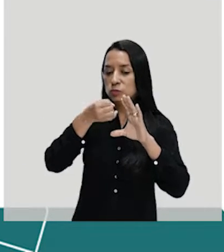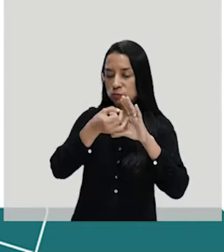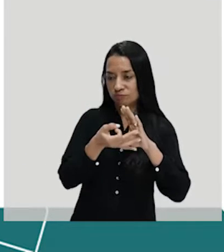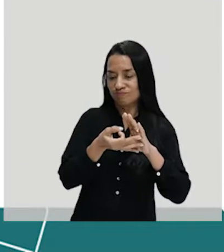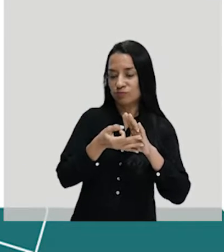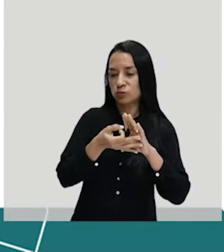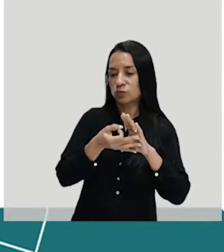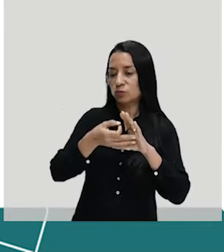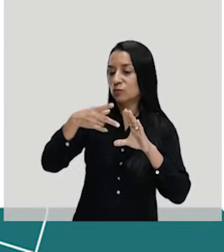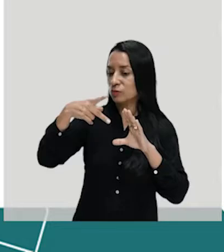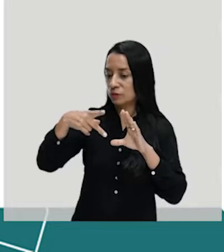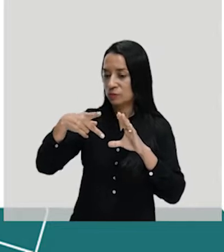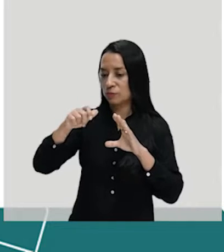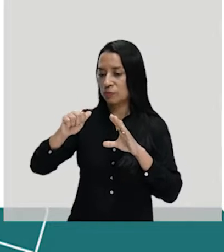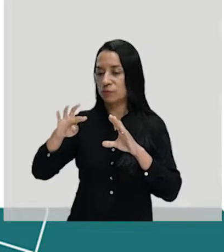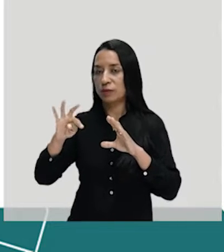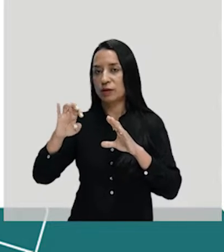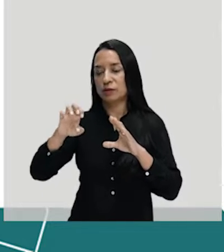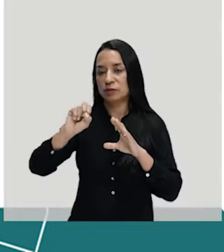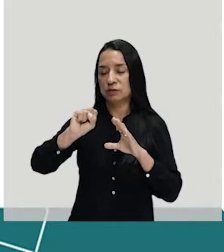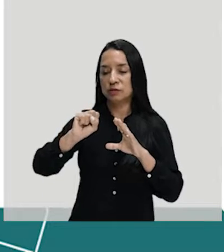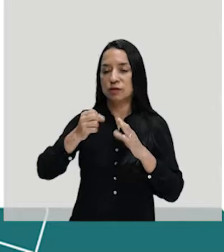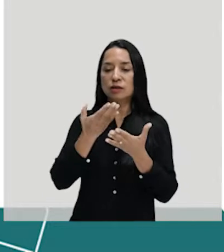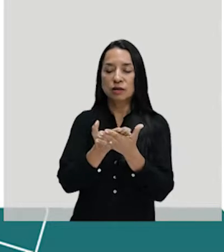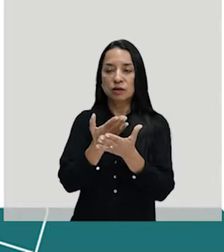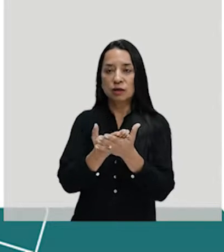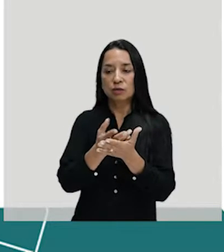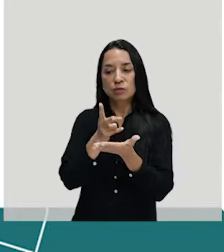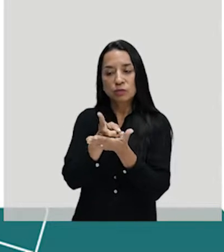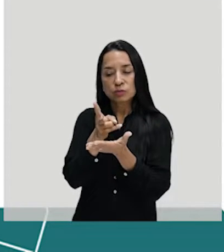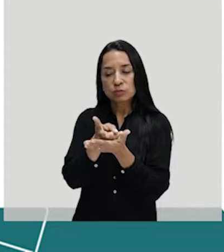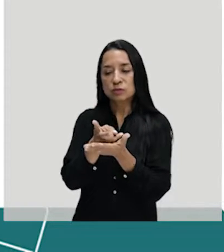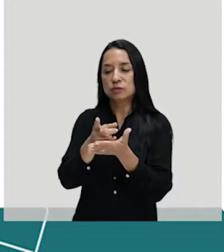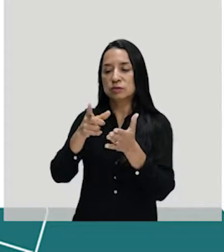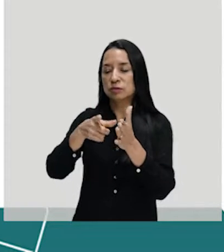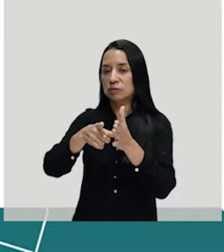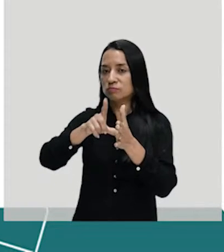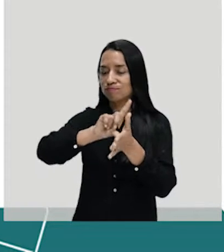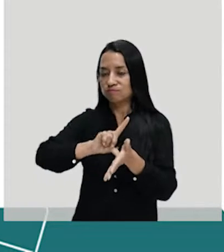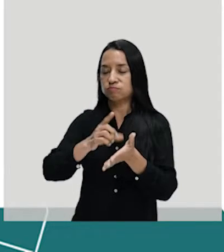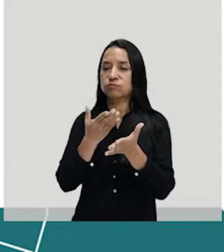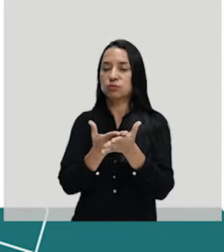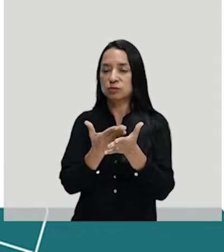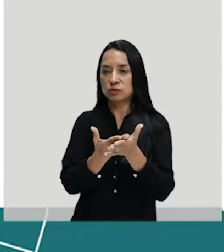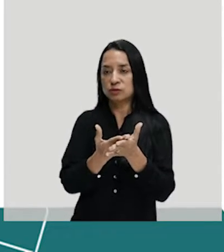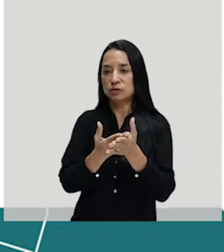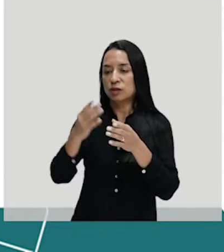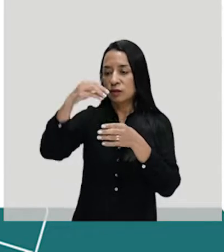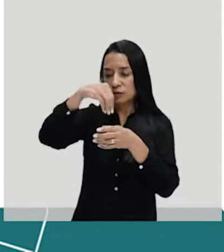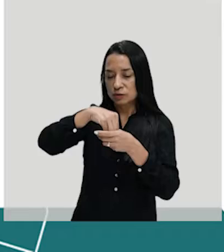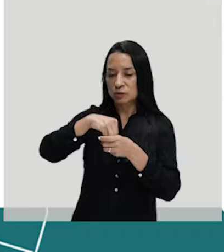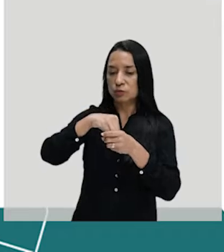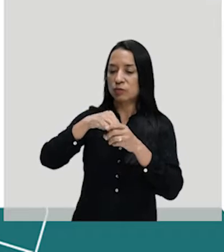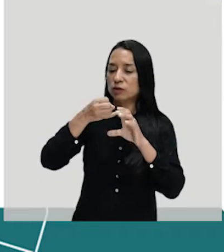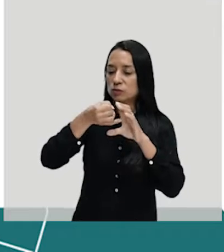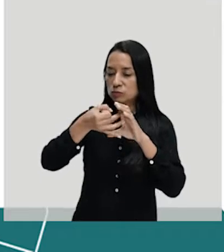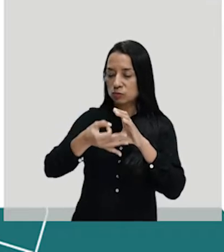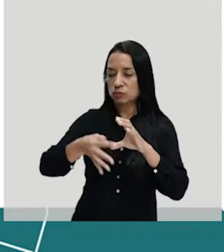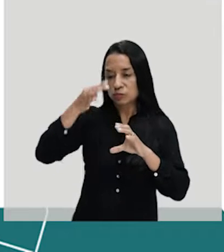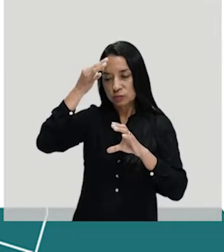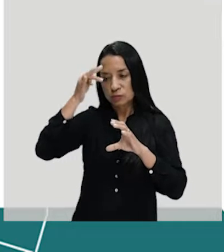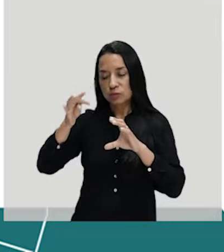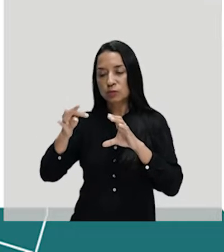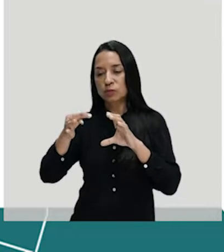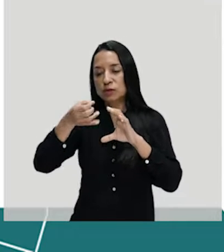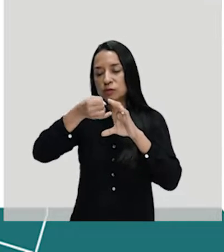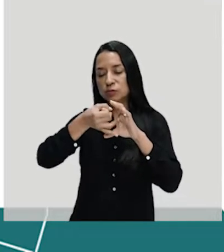essa aula aqui é uma continuação né da aula anterior que faz parte desse estudo que está sendo feito dentro da teoria dos conjuntos tá